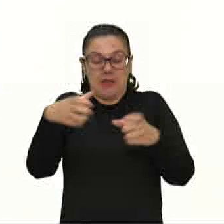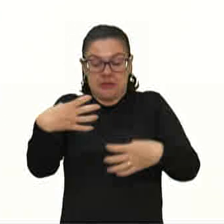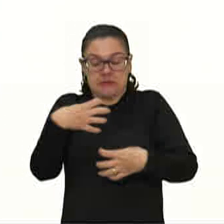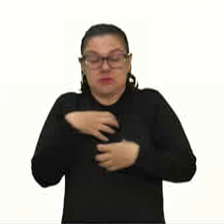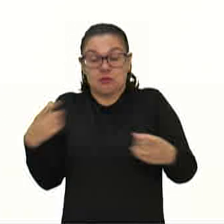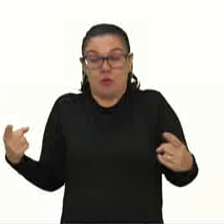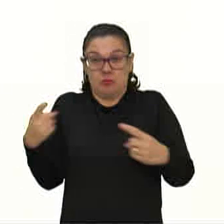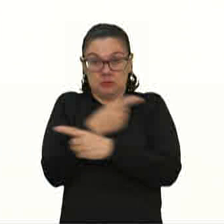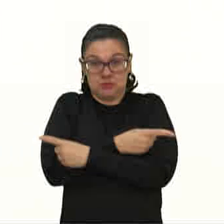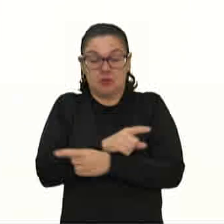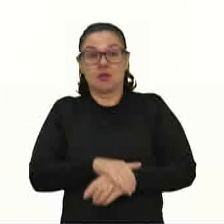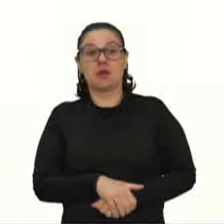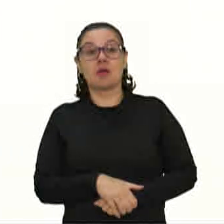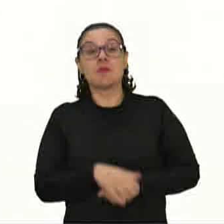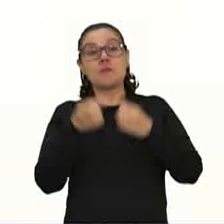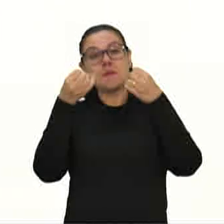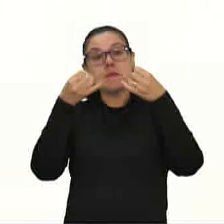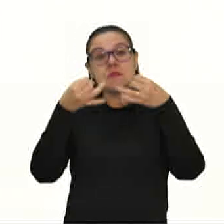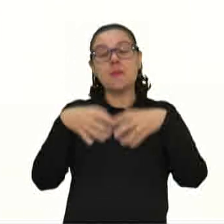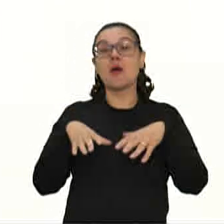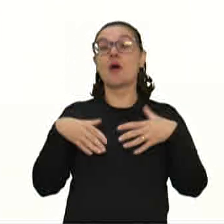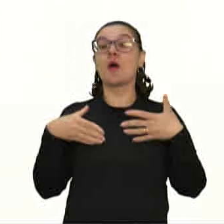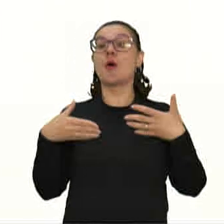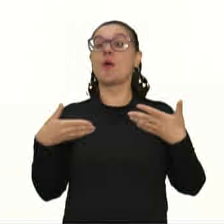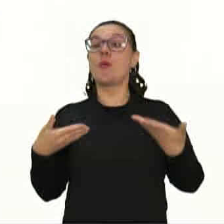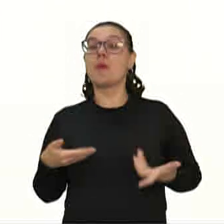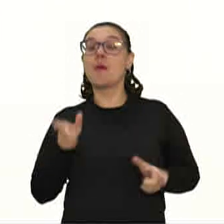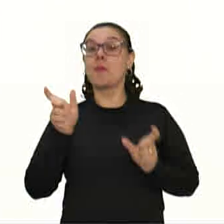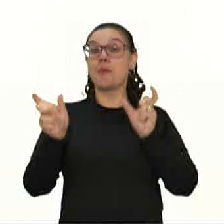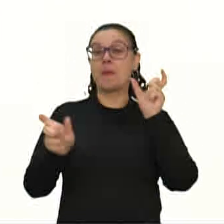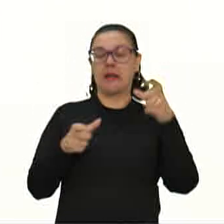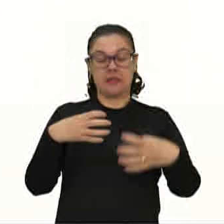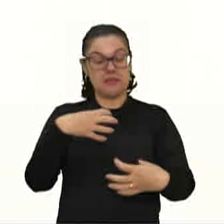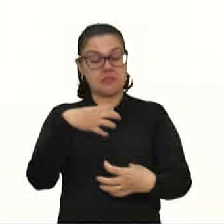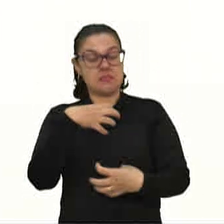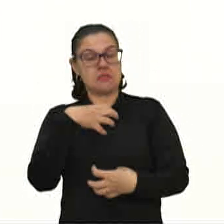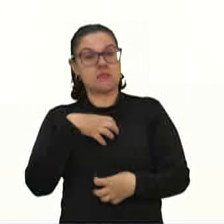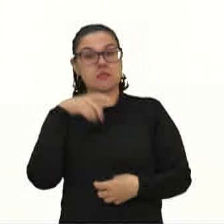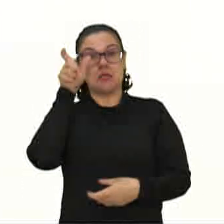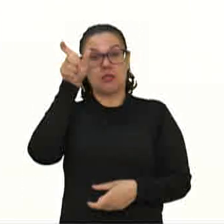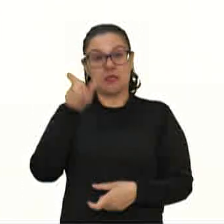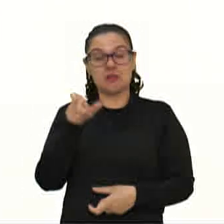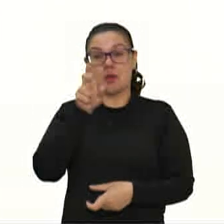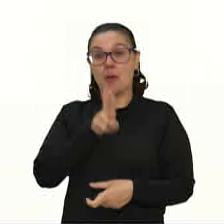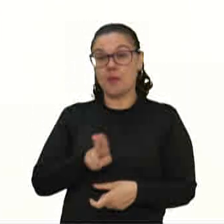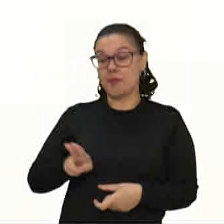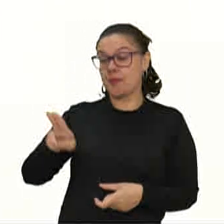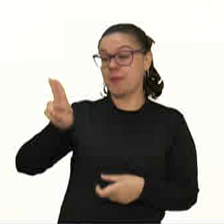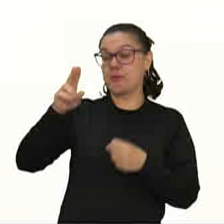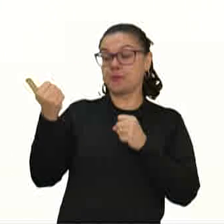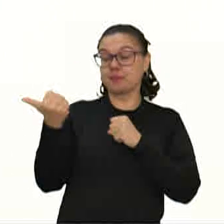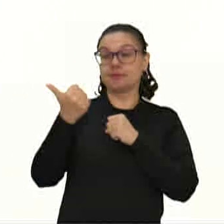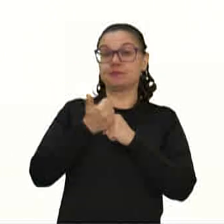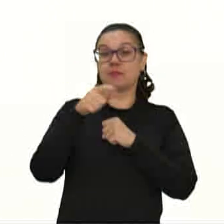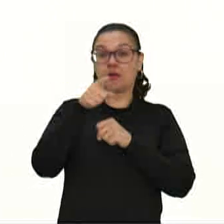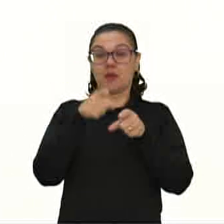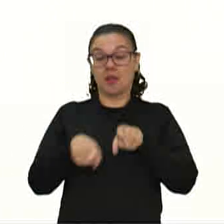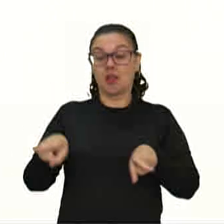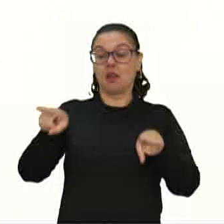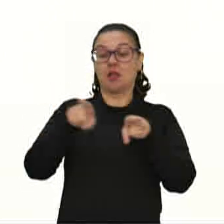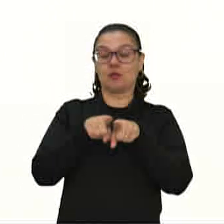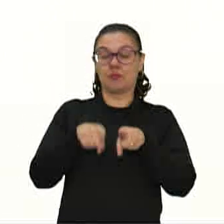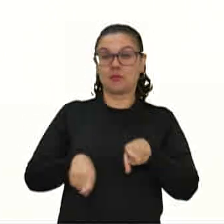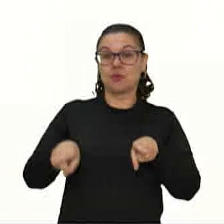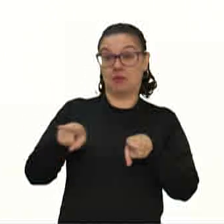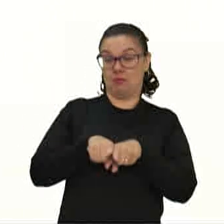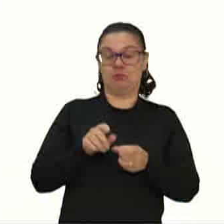sentidos contrários, explique qual ou quais sentidos temos aqui no uso desse artifício retórico, dessa figura